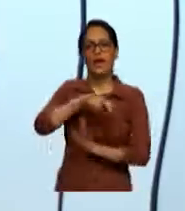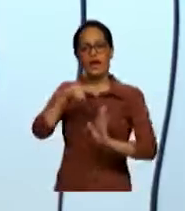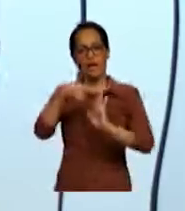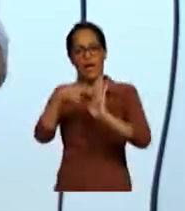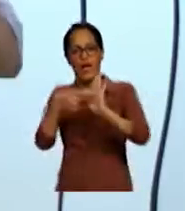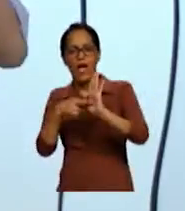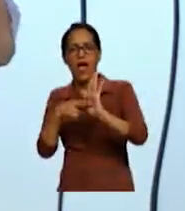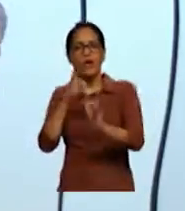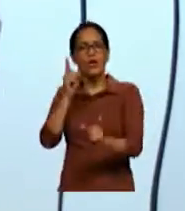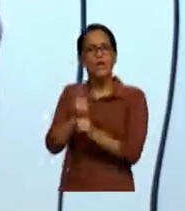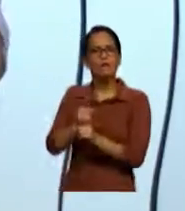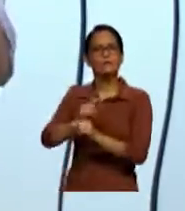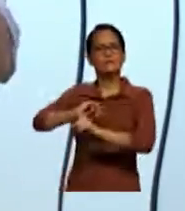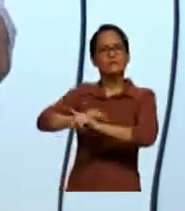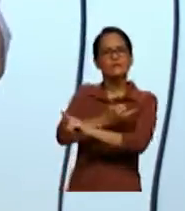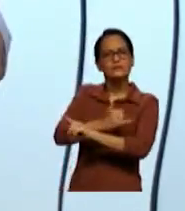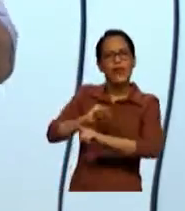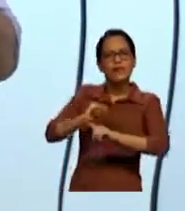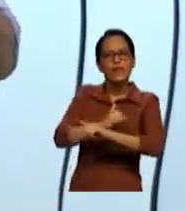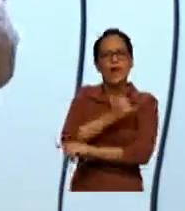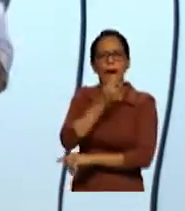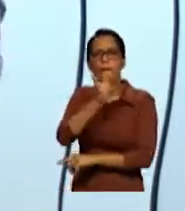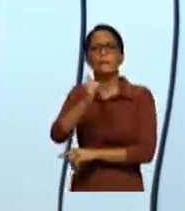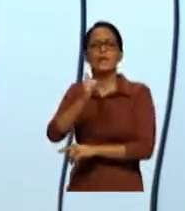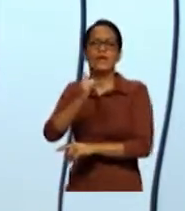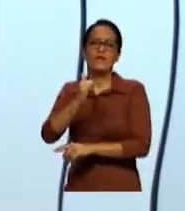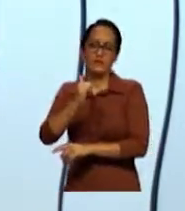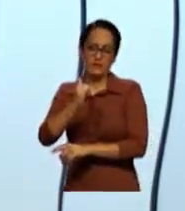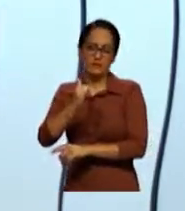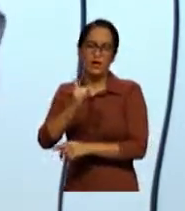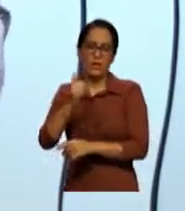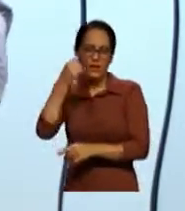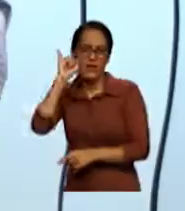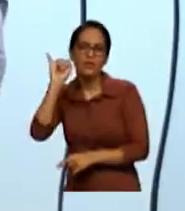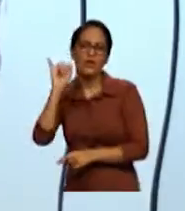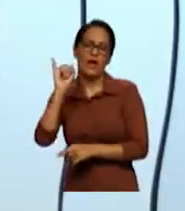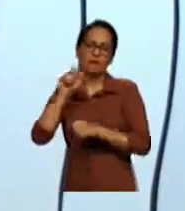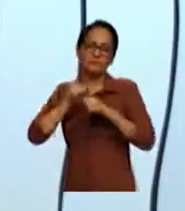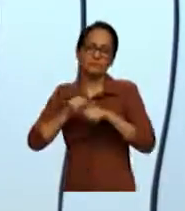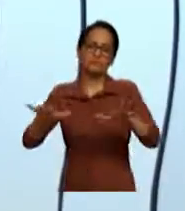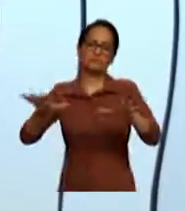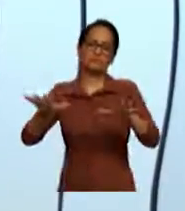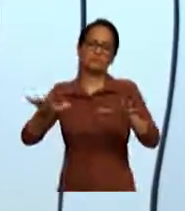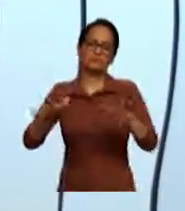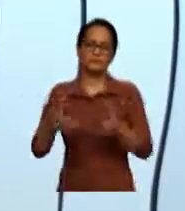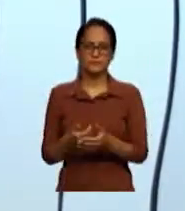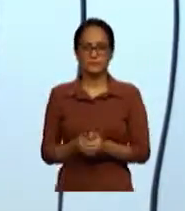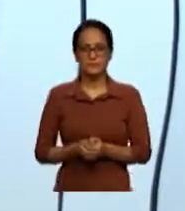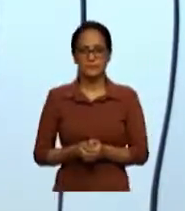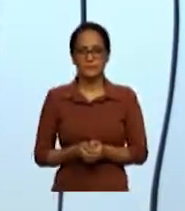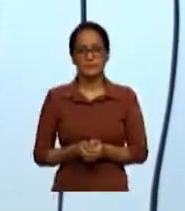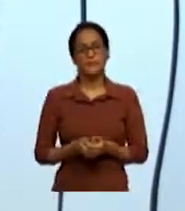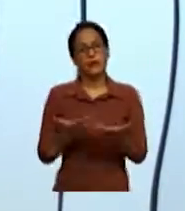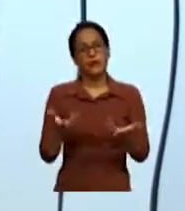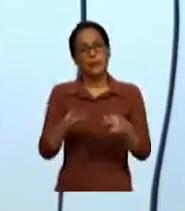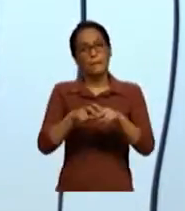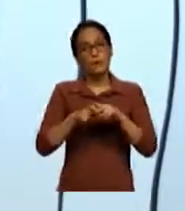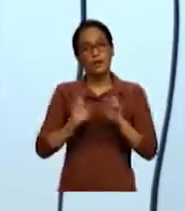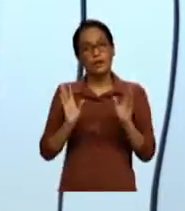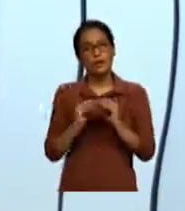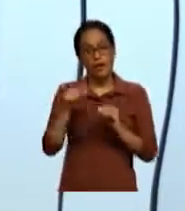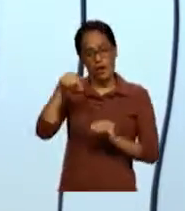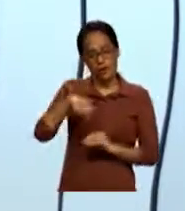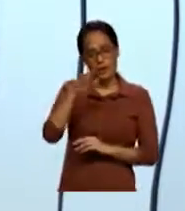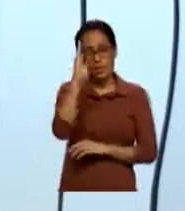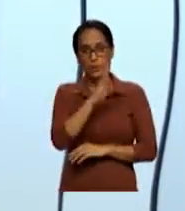elaborando estratégias de prevenção, de combate e de controle. Bem, por isso então nós vamos vir para o